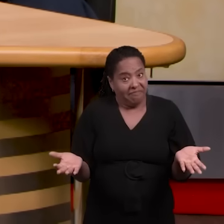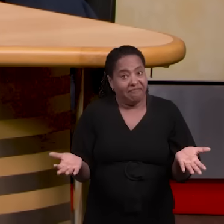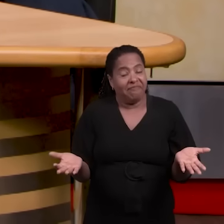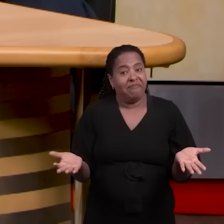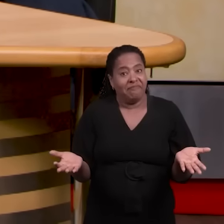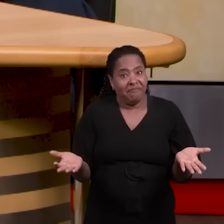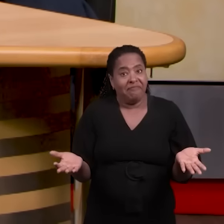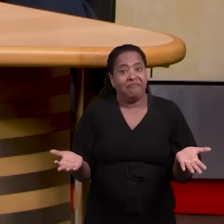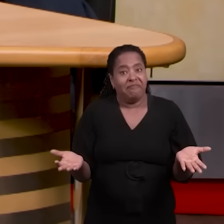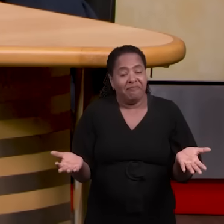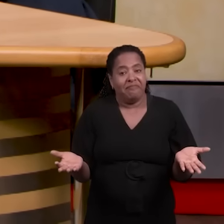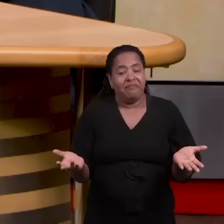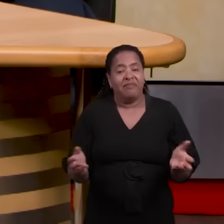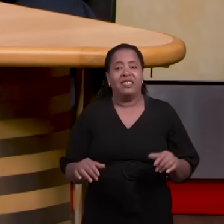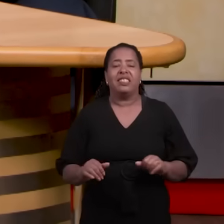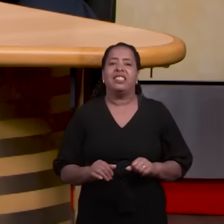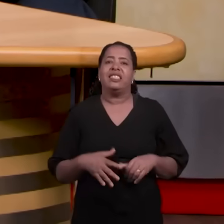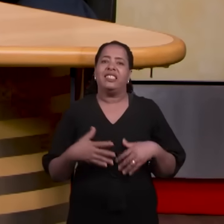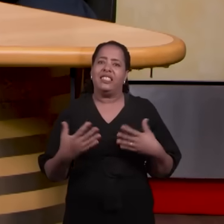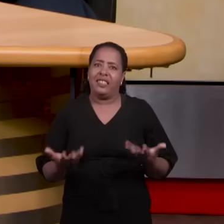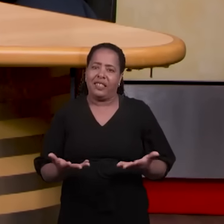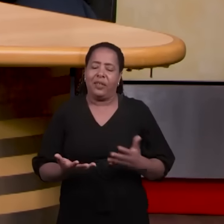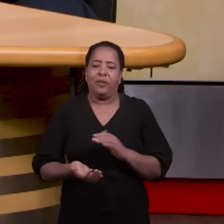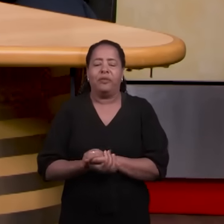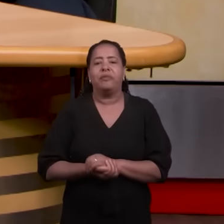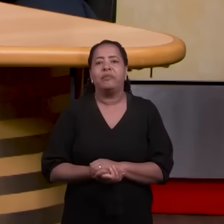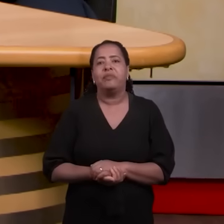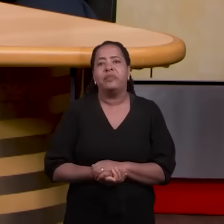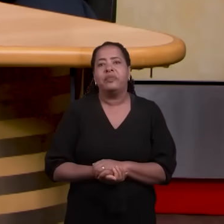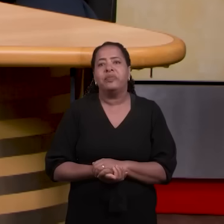aí entra naquilo que o Marcelo falou.